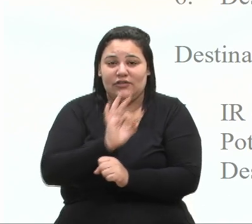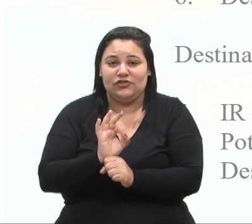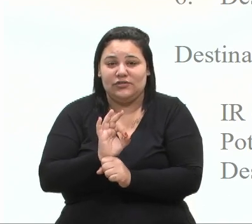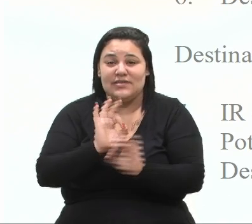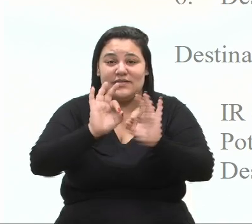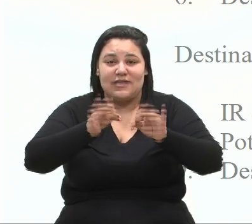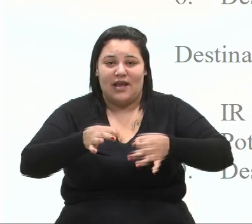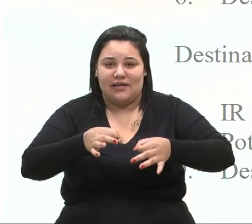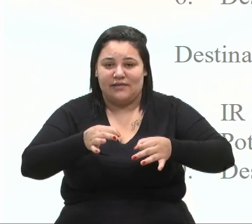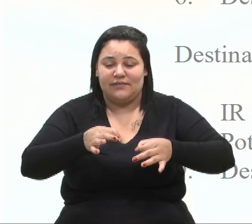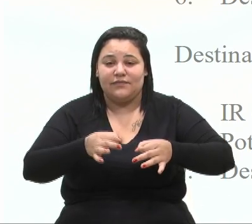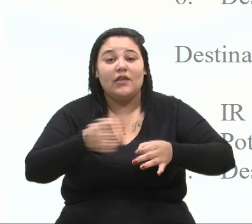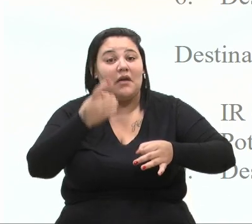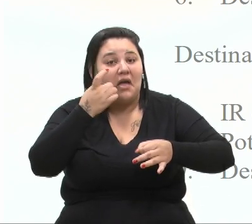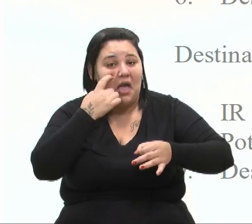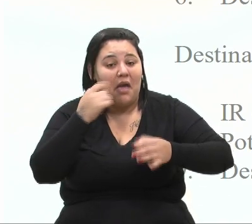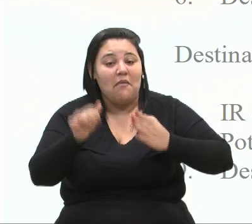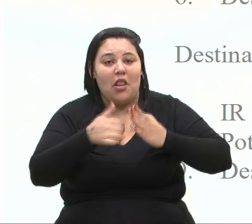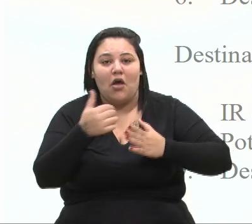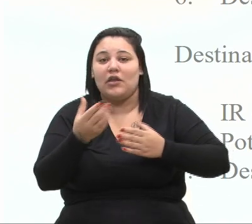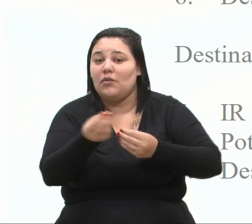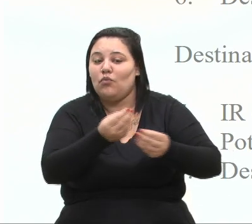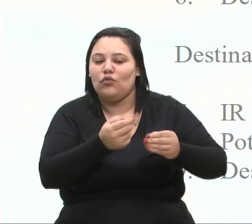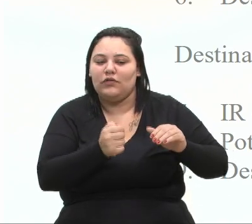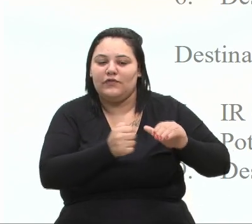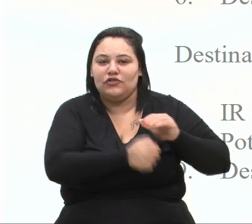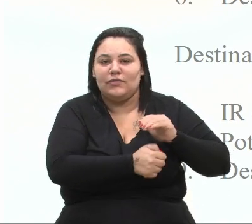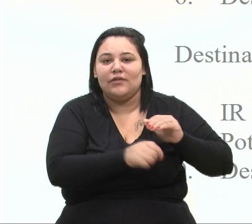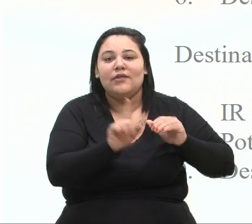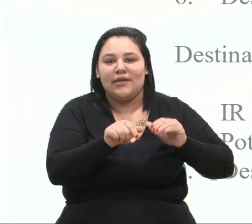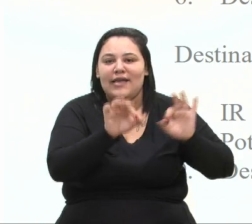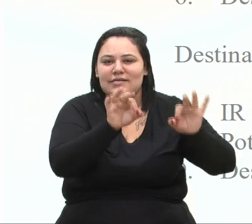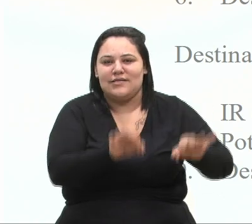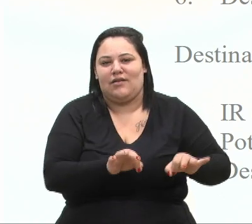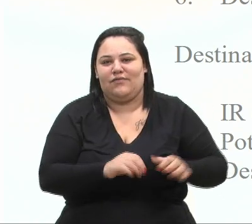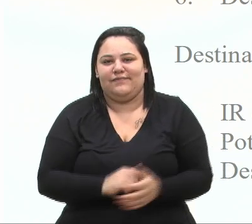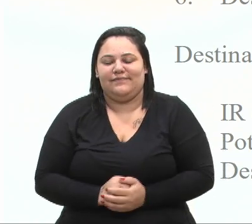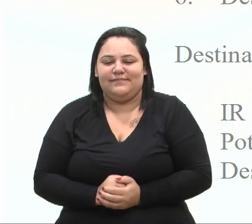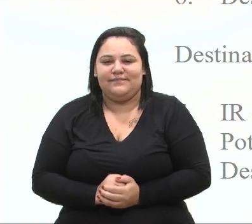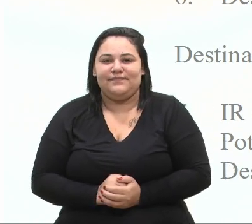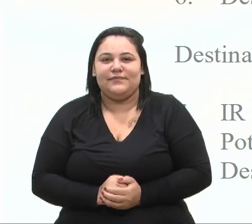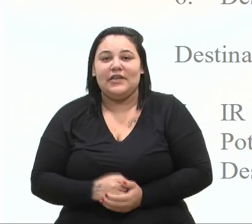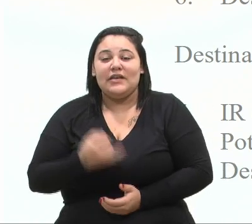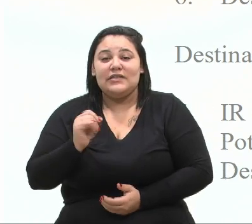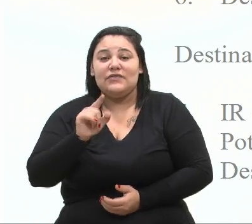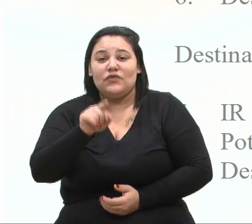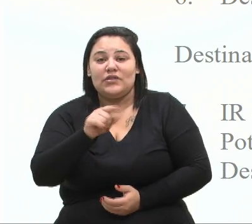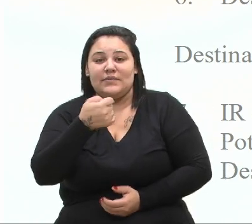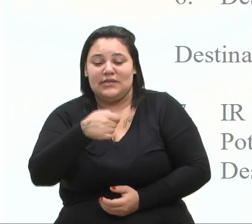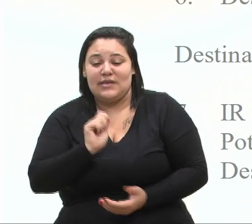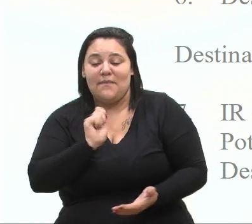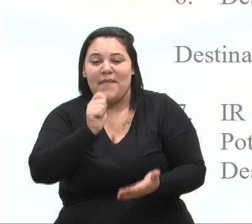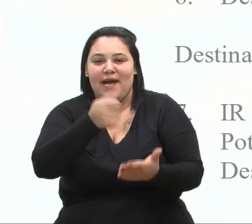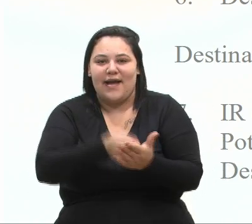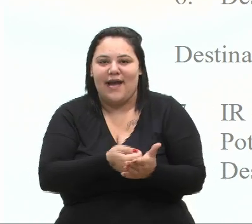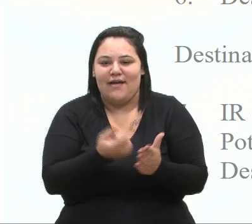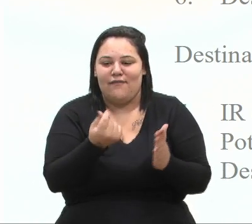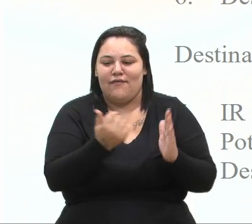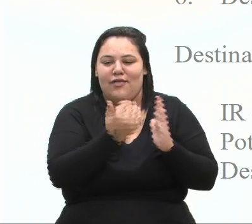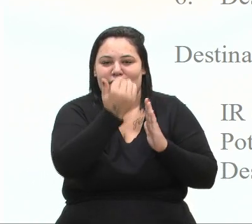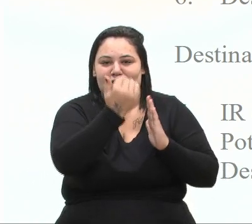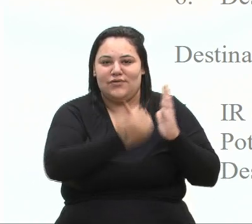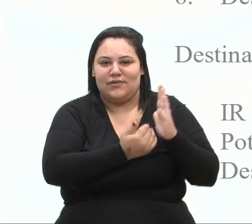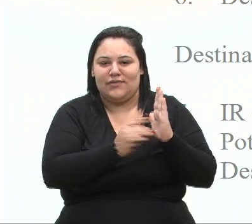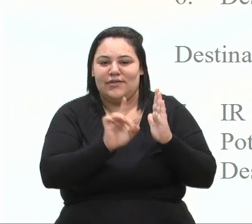que muitos investimentos e é garantido. Se você tem a pagar, o valor será descontado do montante a ser